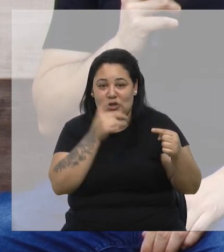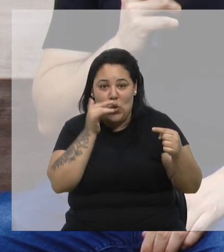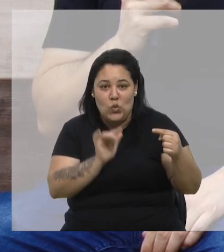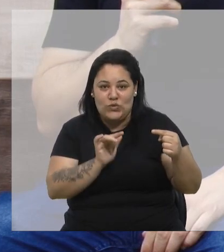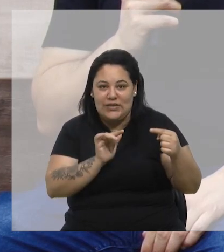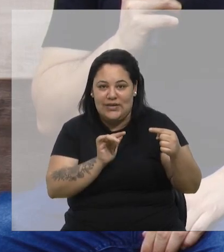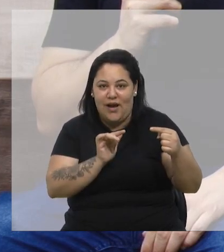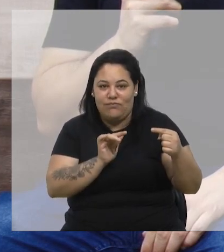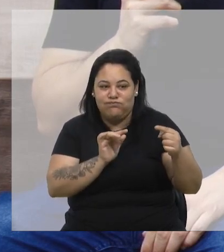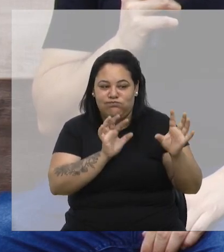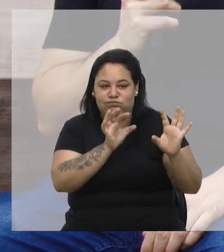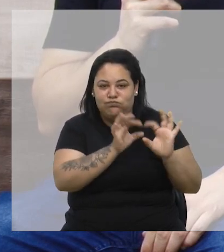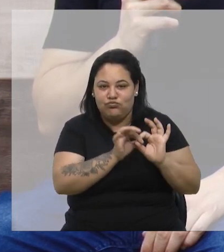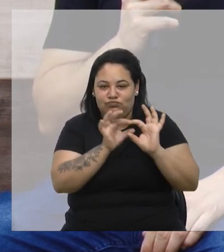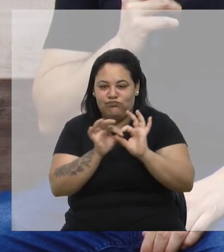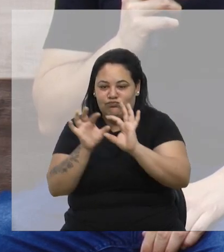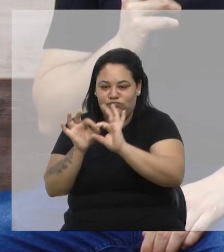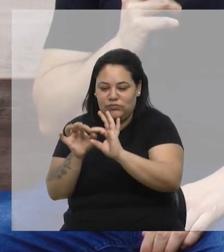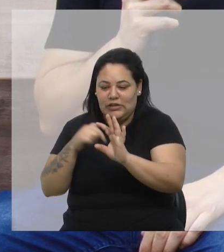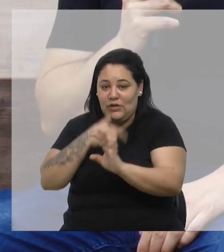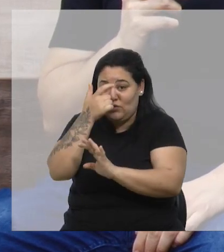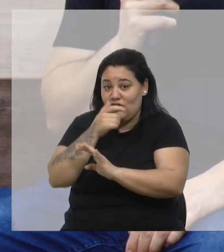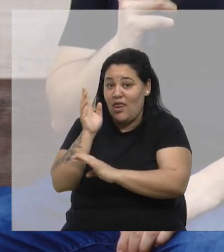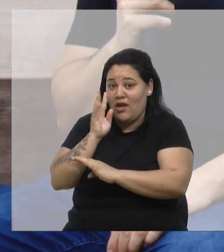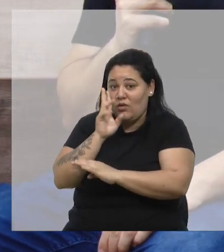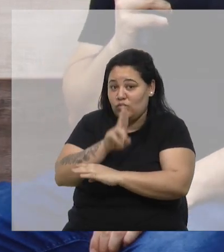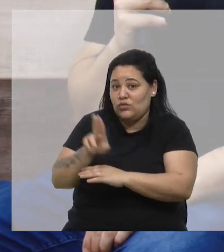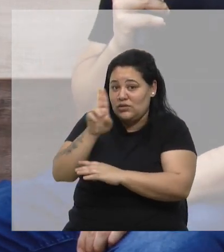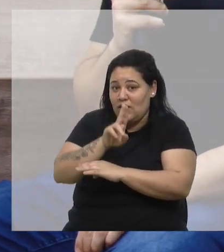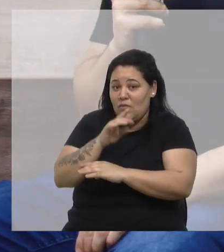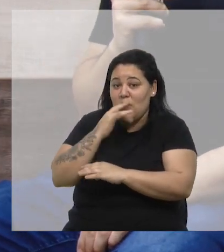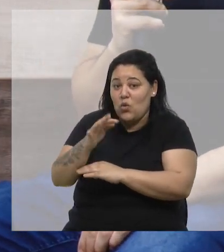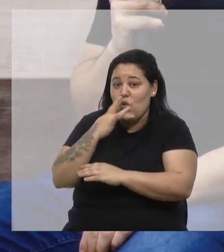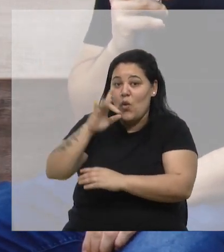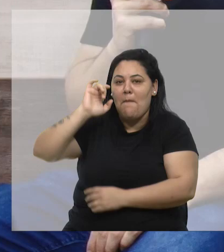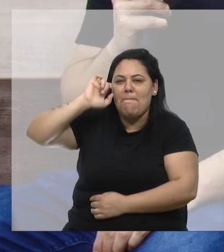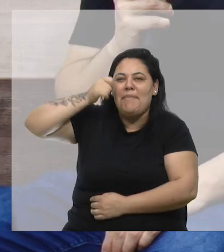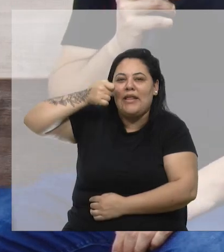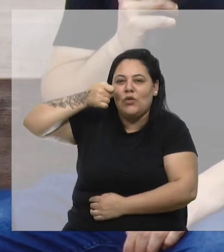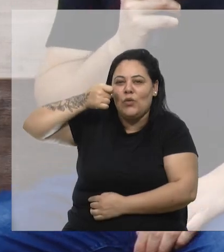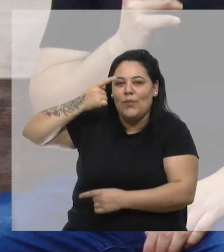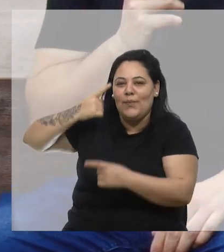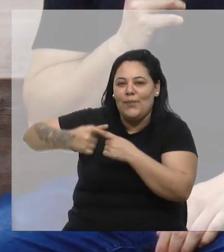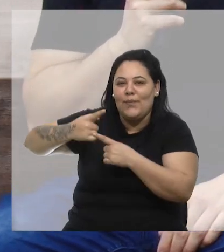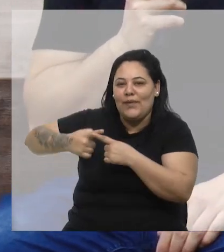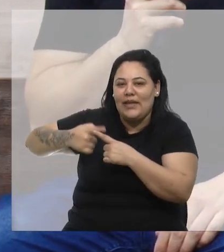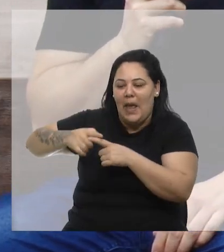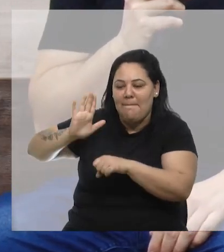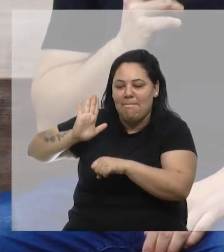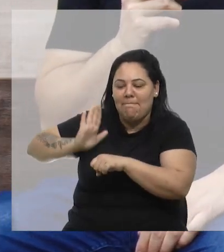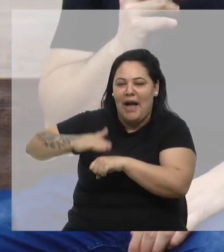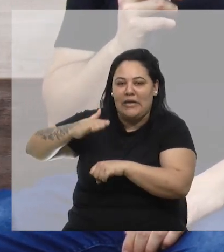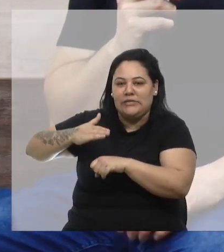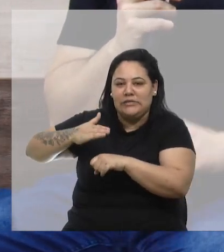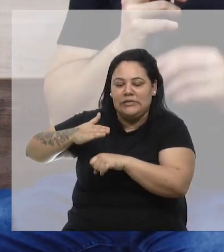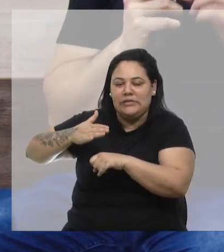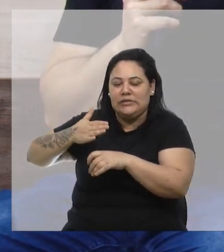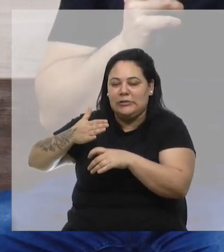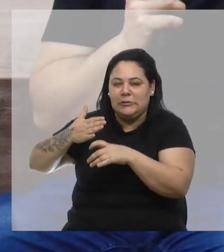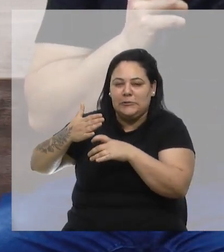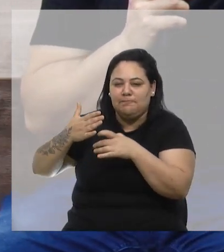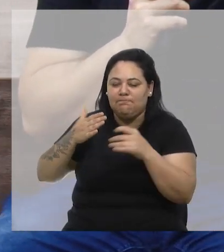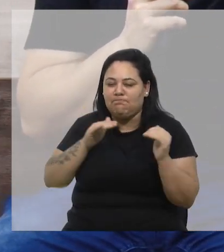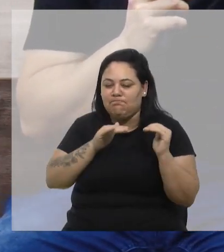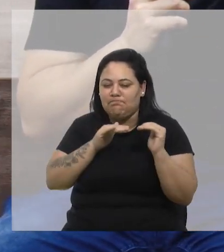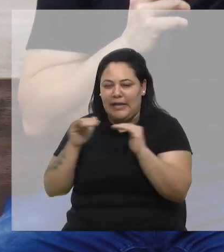partir disso, dos contos do Machado, achamos legal usar uma cor preta, devido aos contos, fica mais clássico também, junto